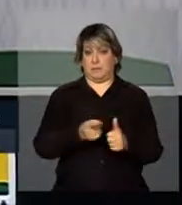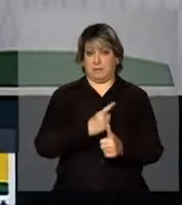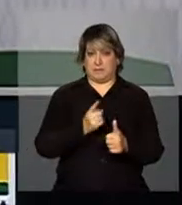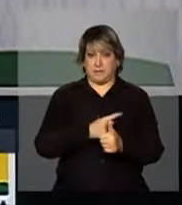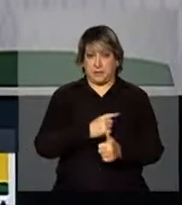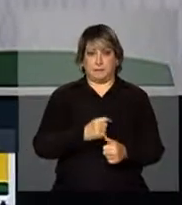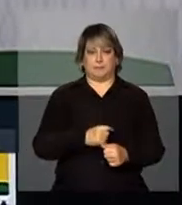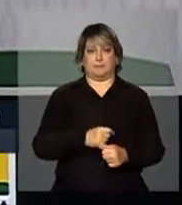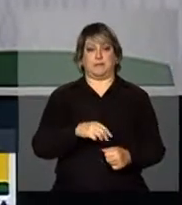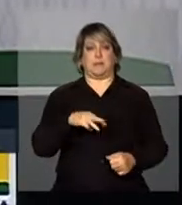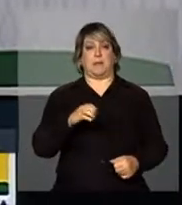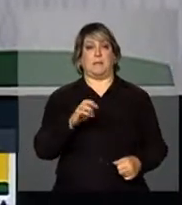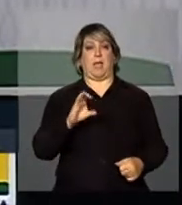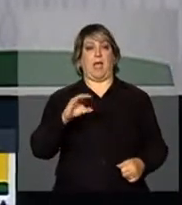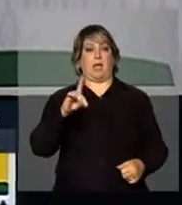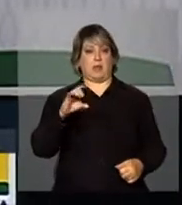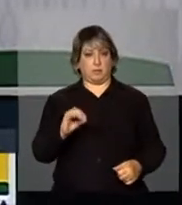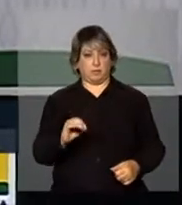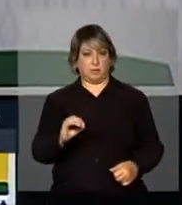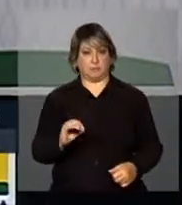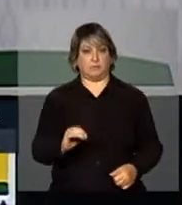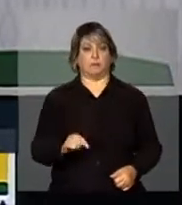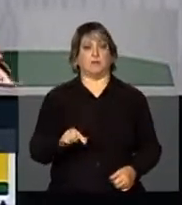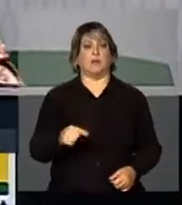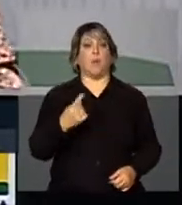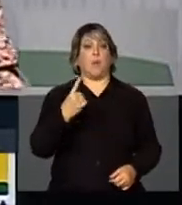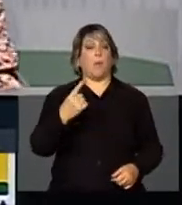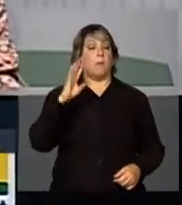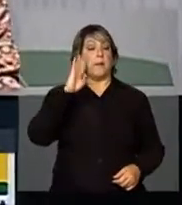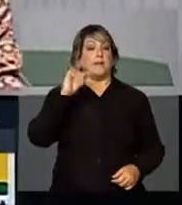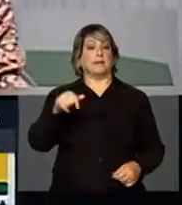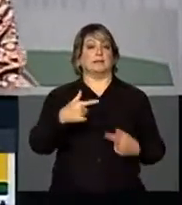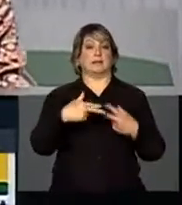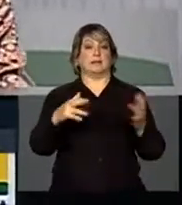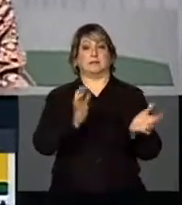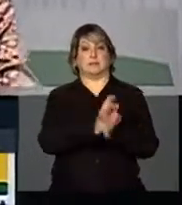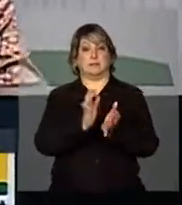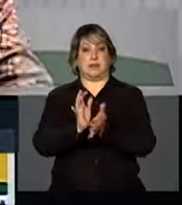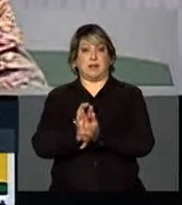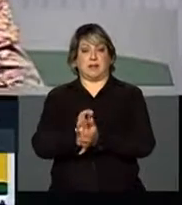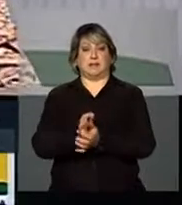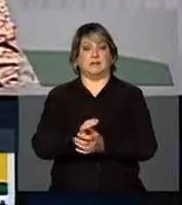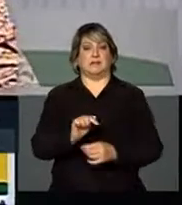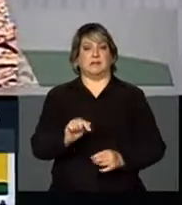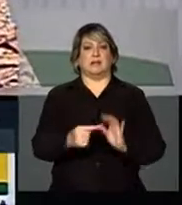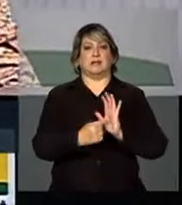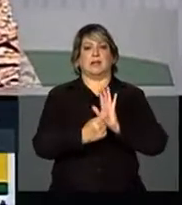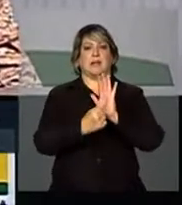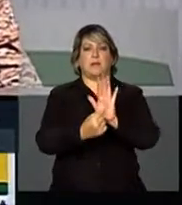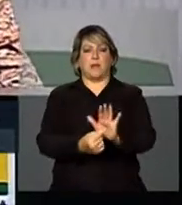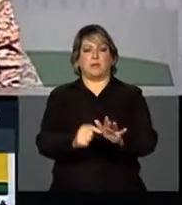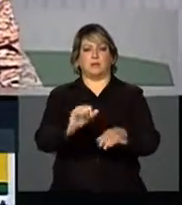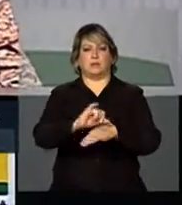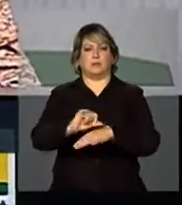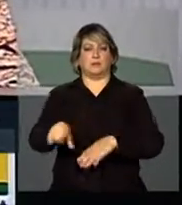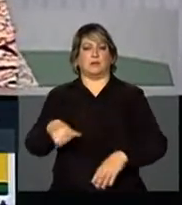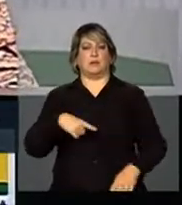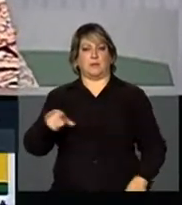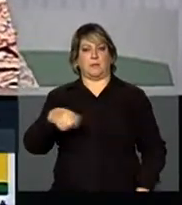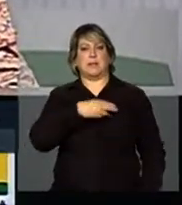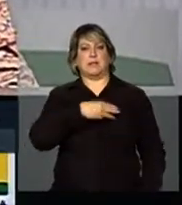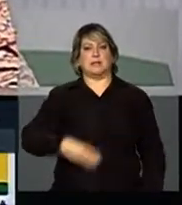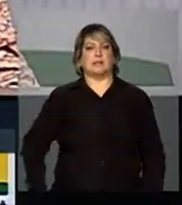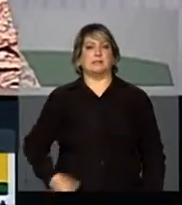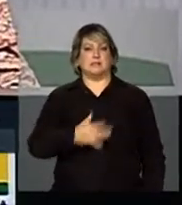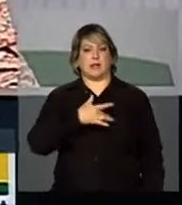é o mercado uma das partes melhores da exposição do ministro Padilha